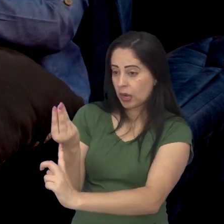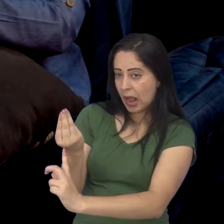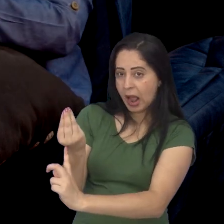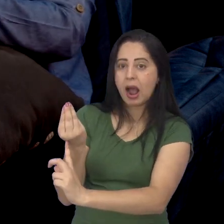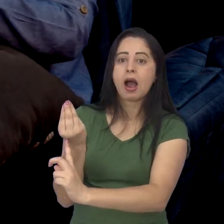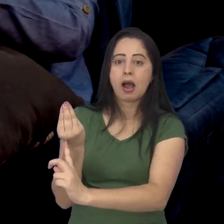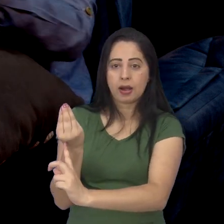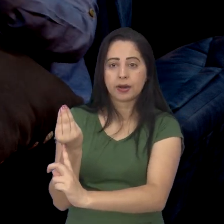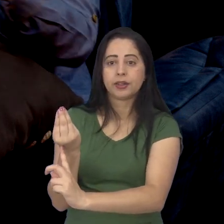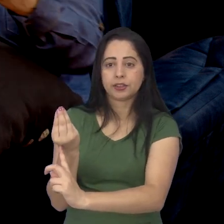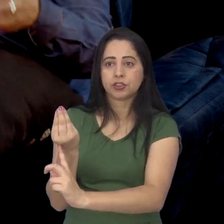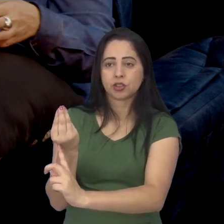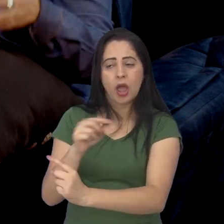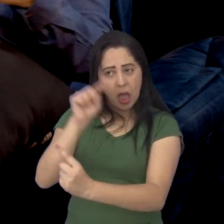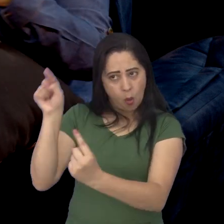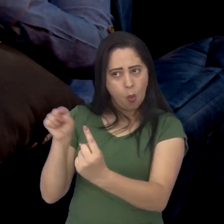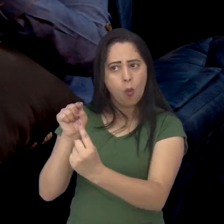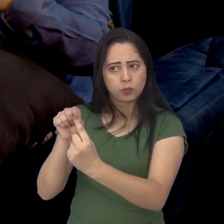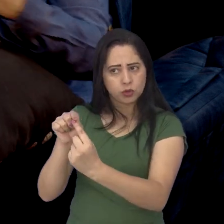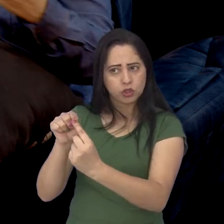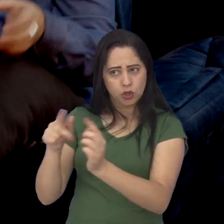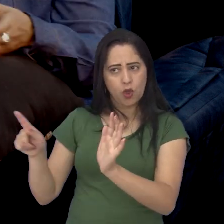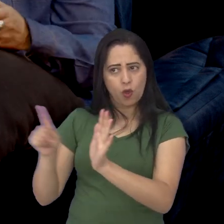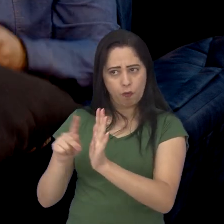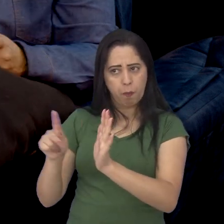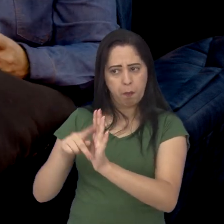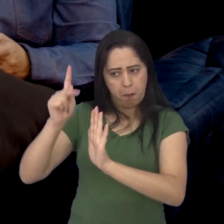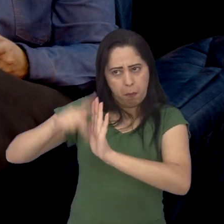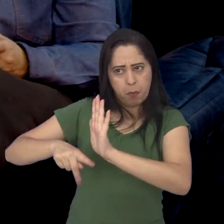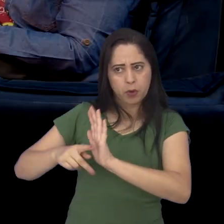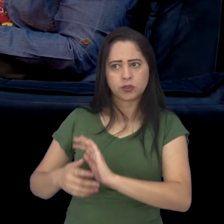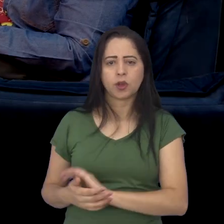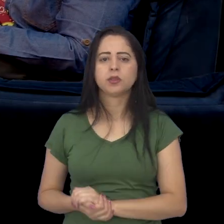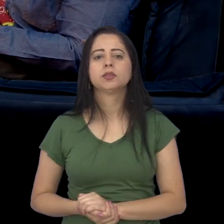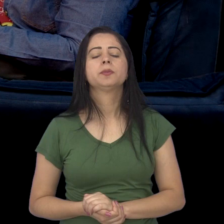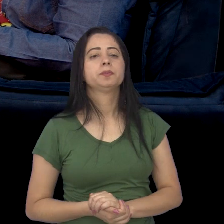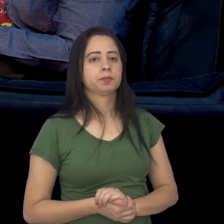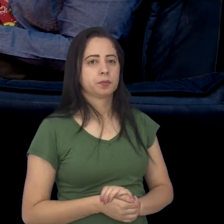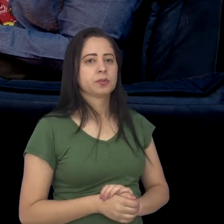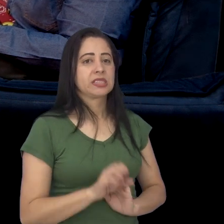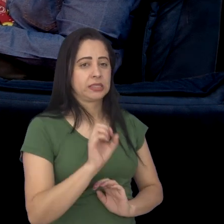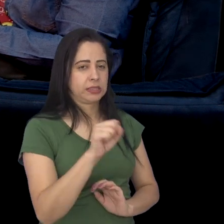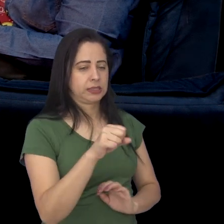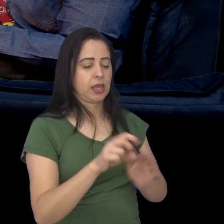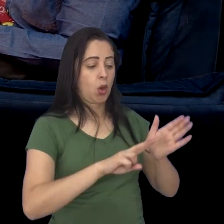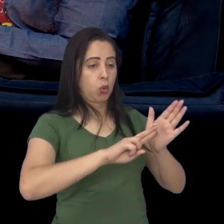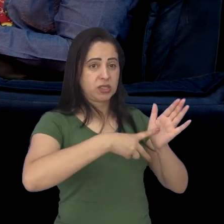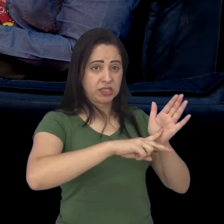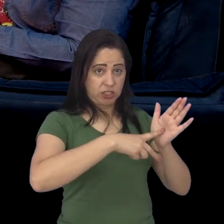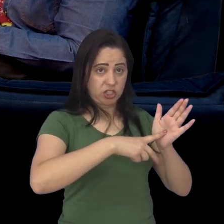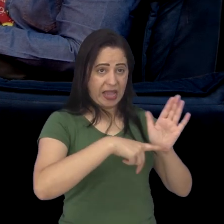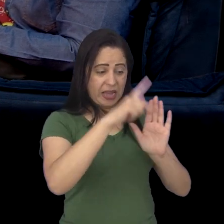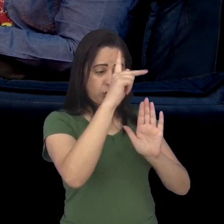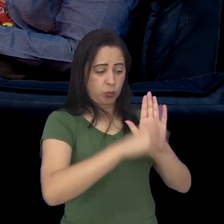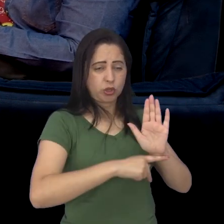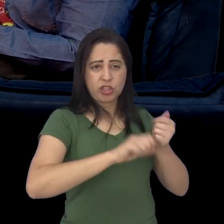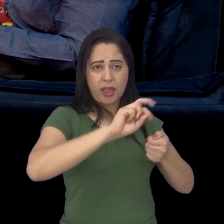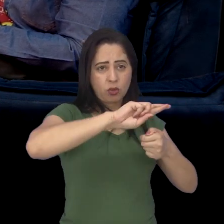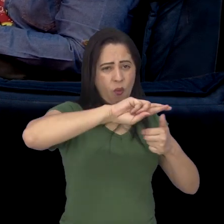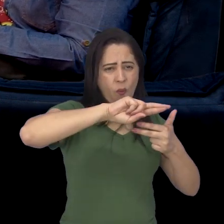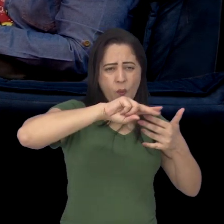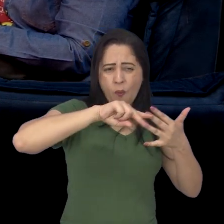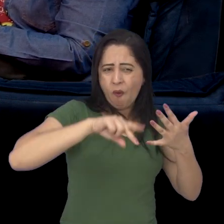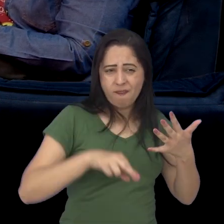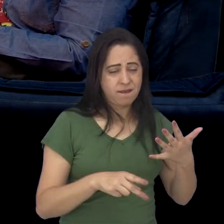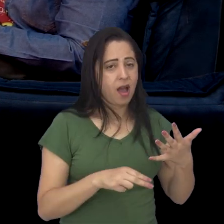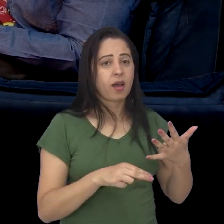da cidade, é o objetivo desses tipos de projeto? O sindicato ele tem vários projetos diferentes, né?